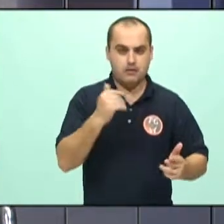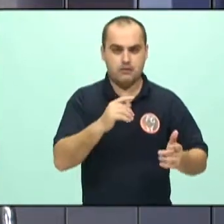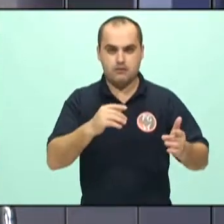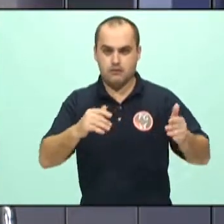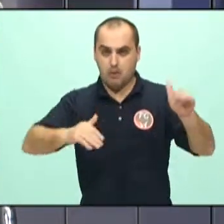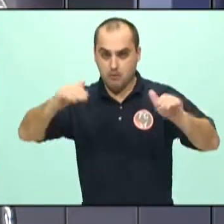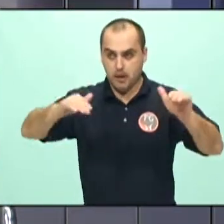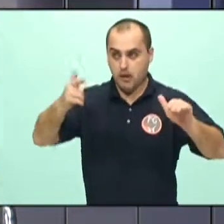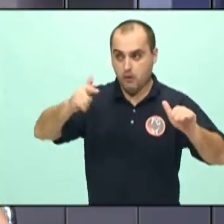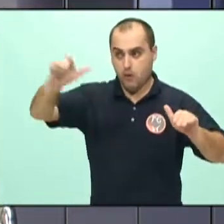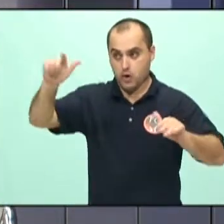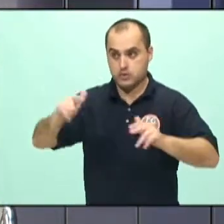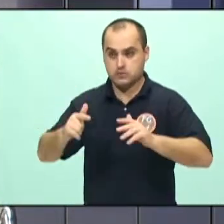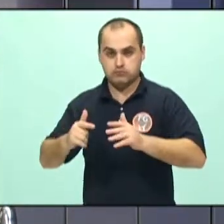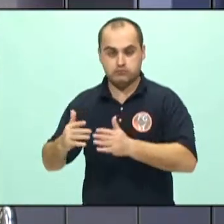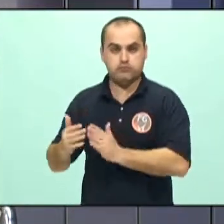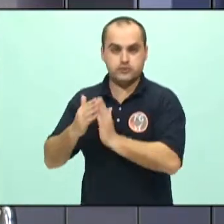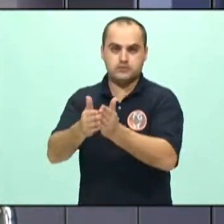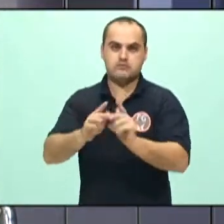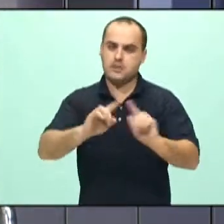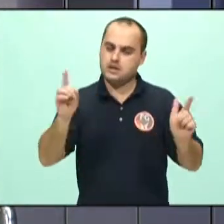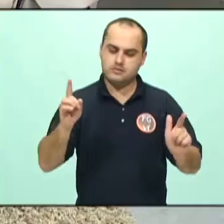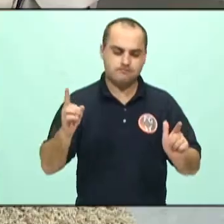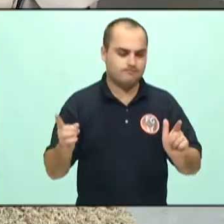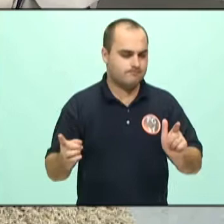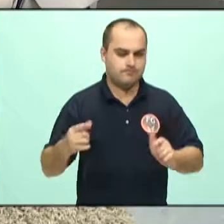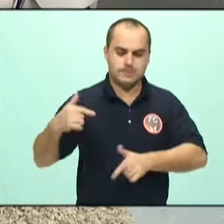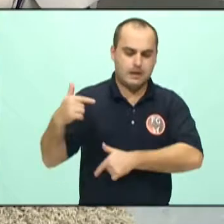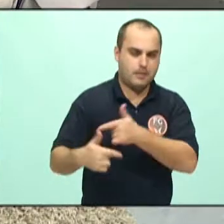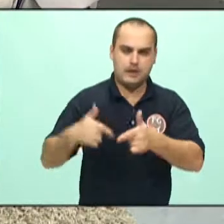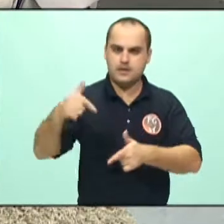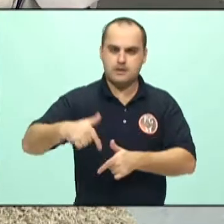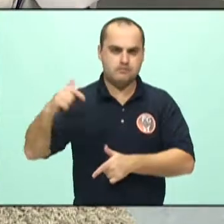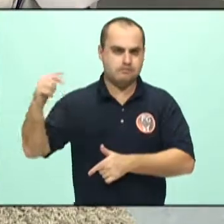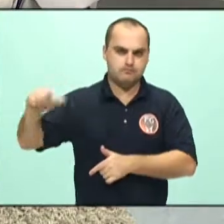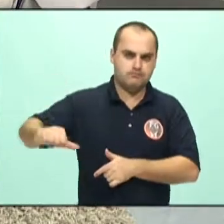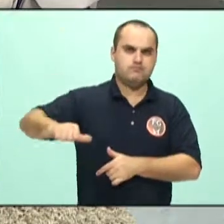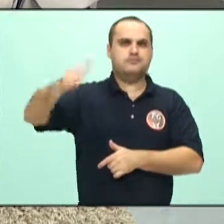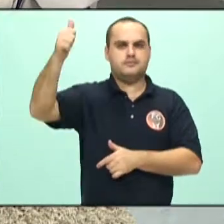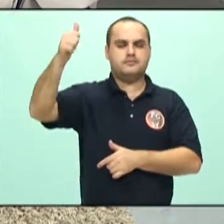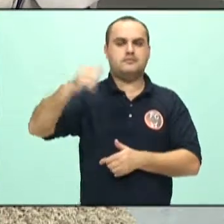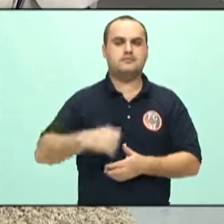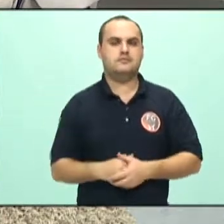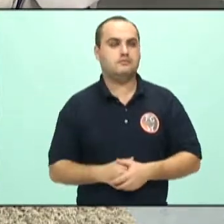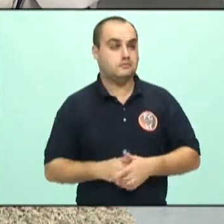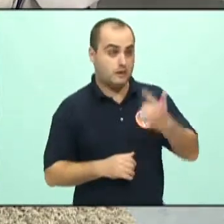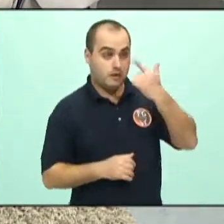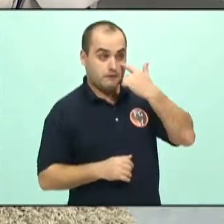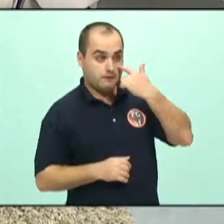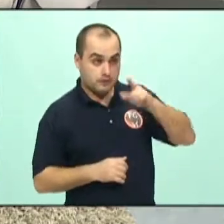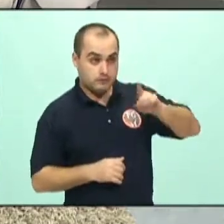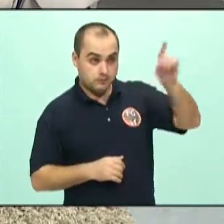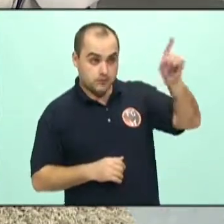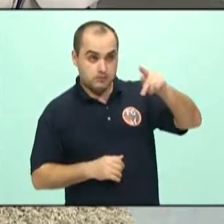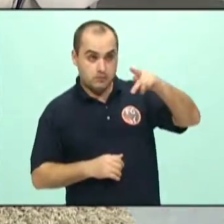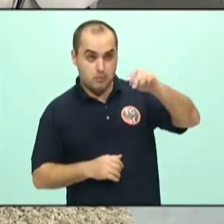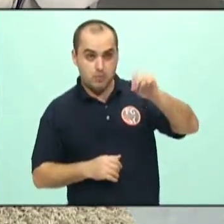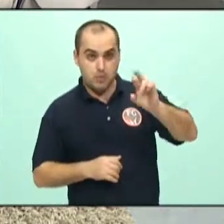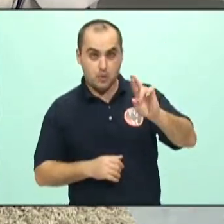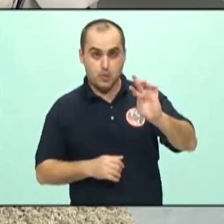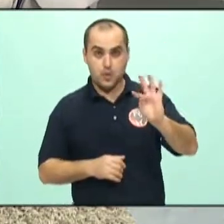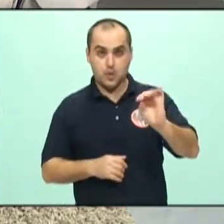com outros portos, a nossa produtividade é sim melhor. A gente olha, por exemplo, do outro lado da Portonave e tal, vê aqueles